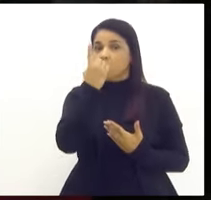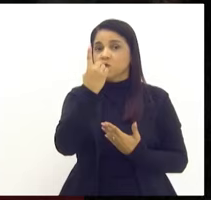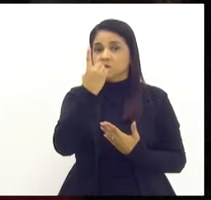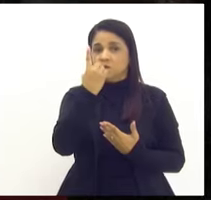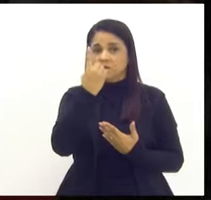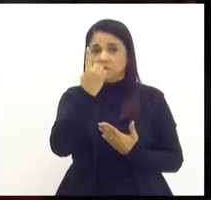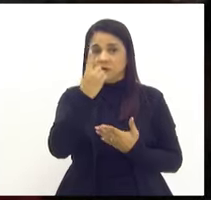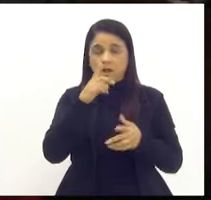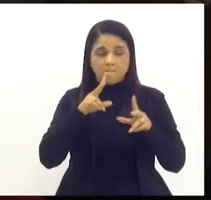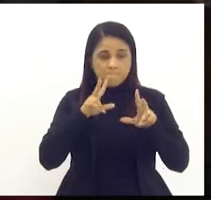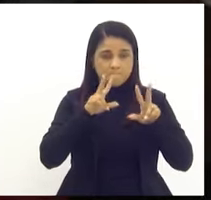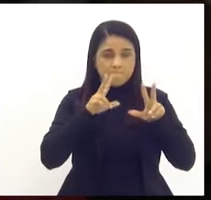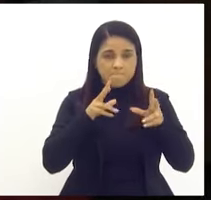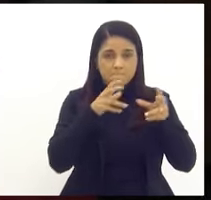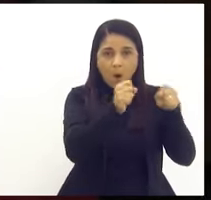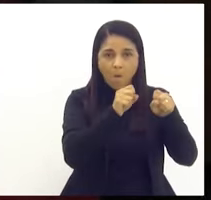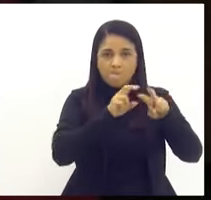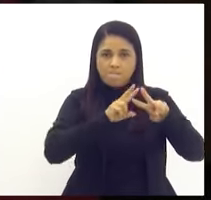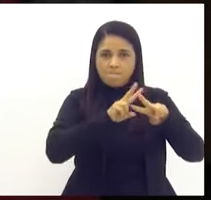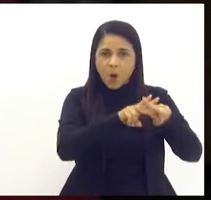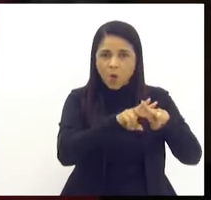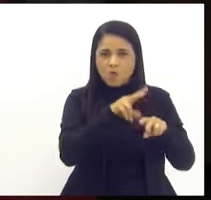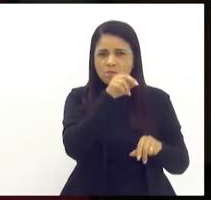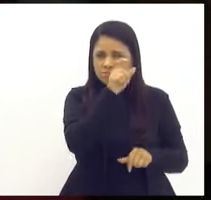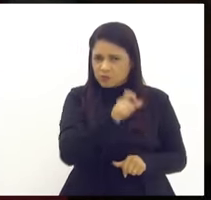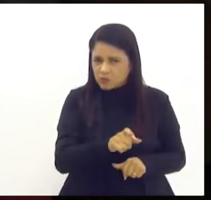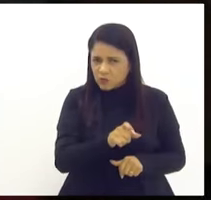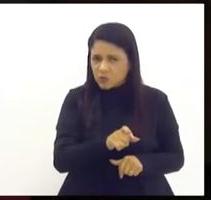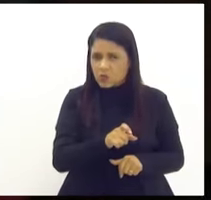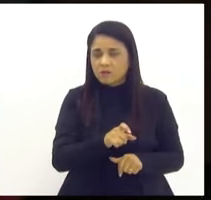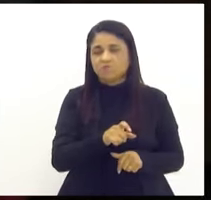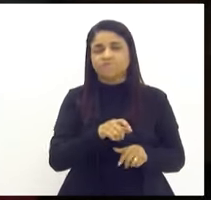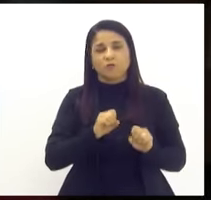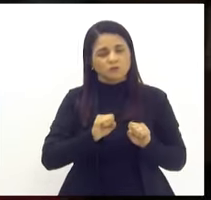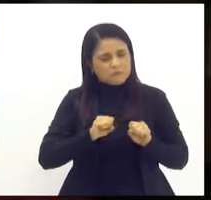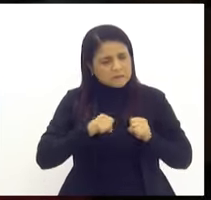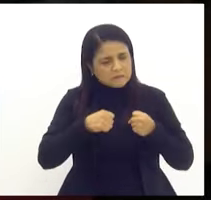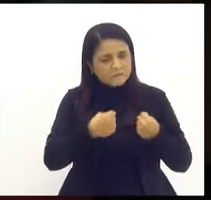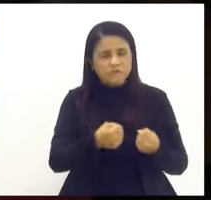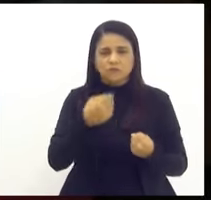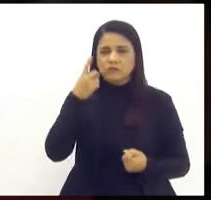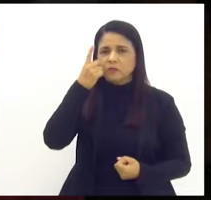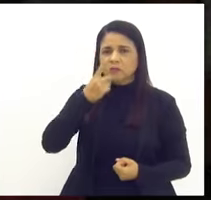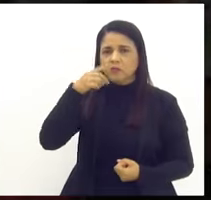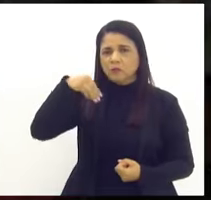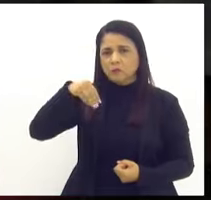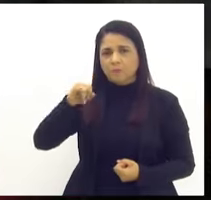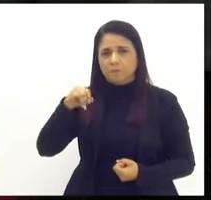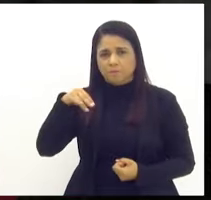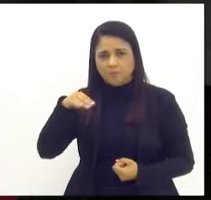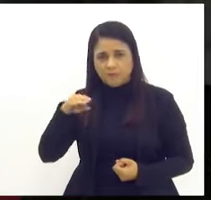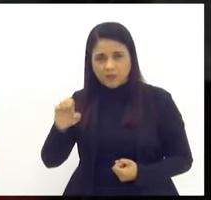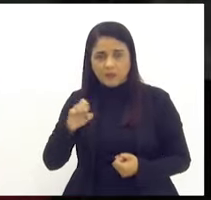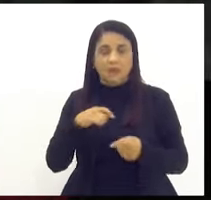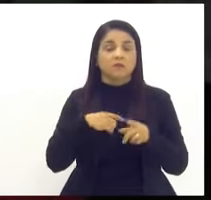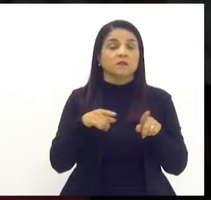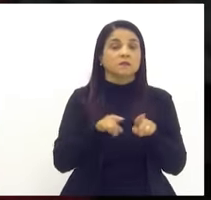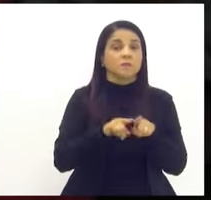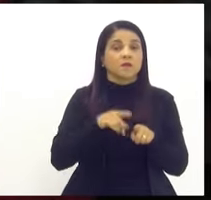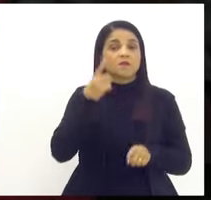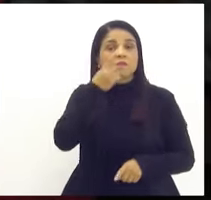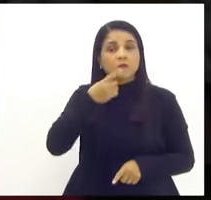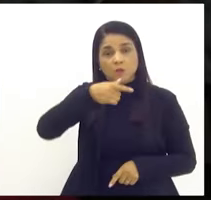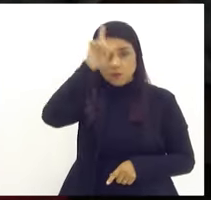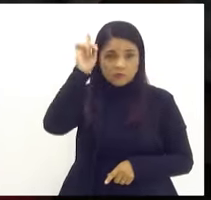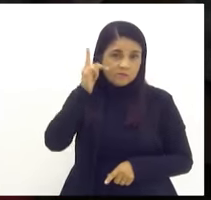a apreensão de uma pessoa é claro que todo o esforço do deputado mink do deputado luí Paulo nesse